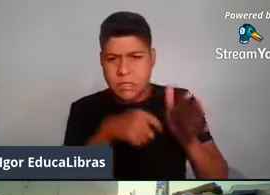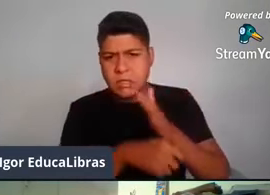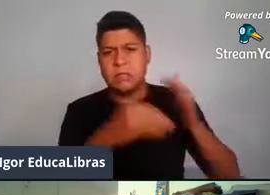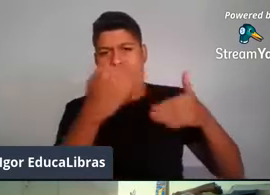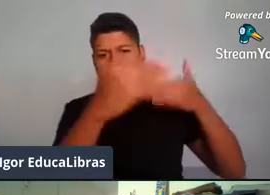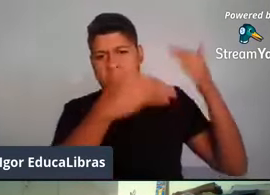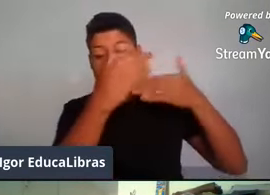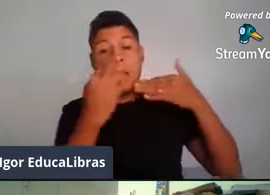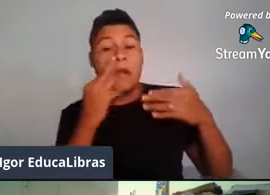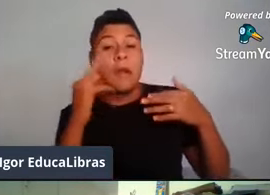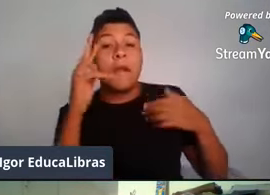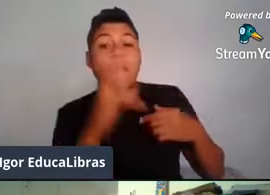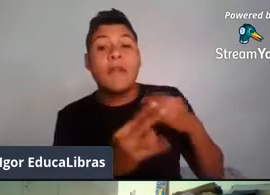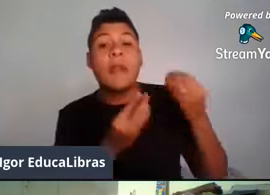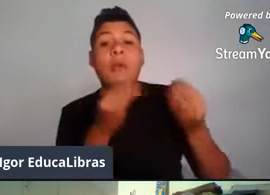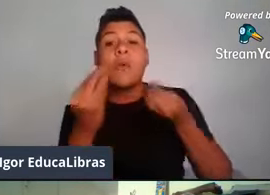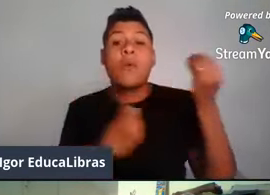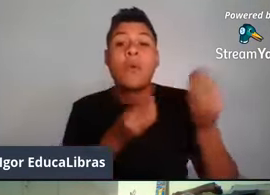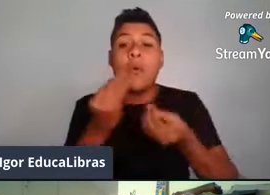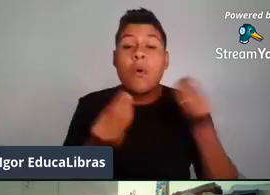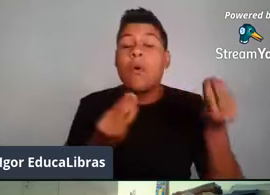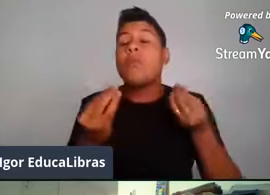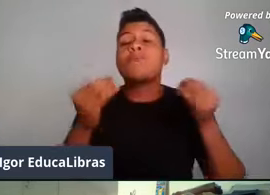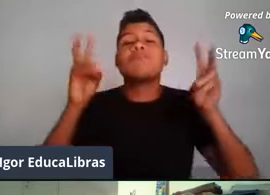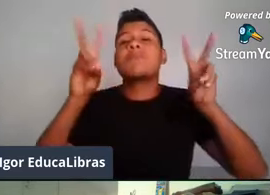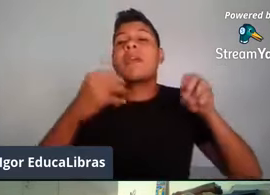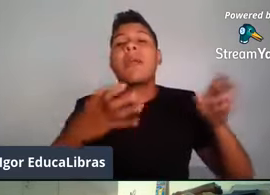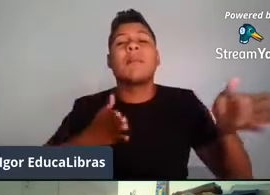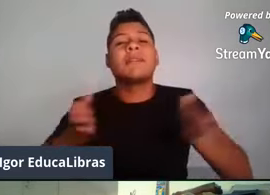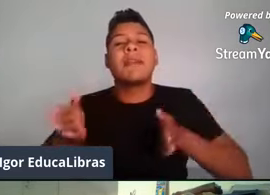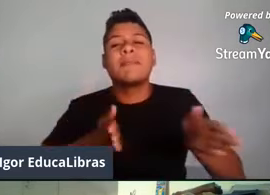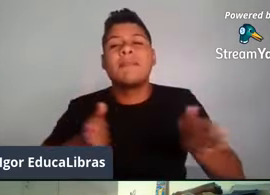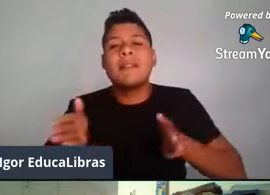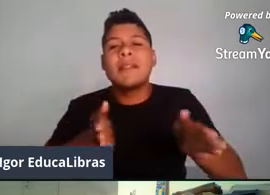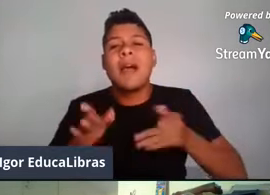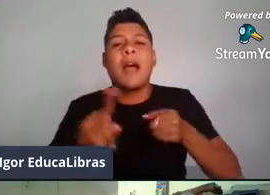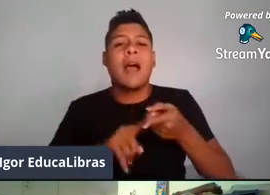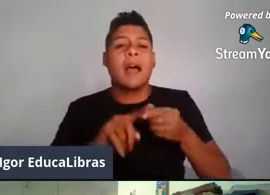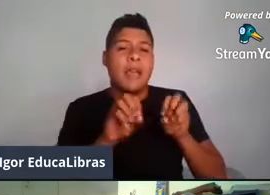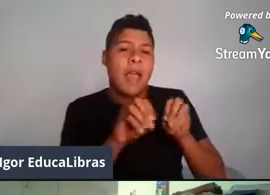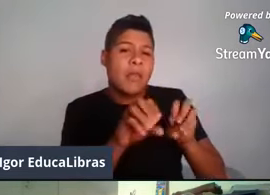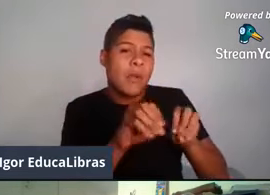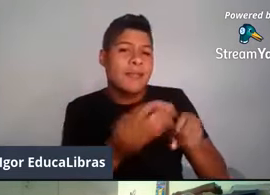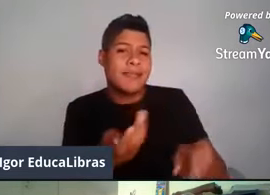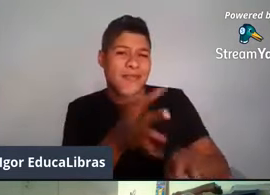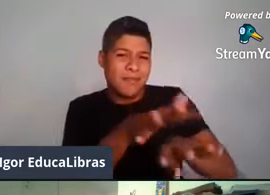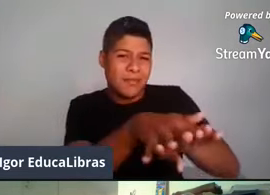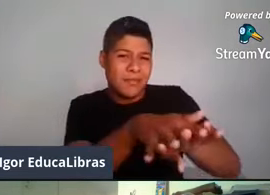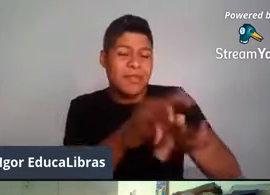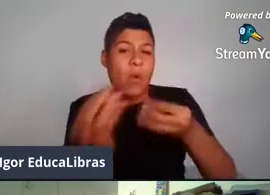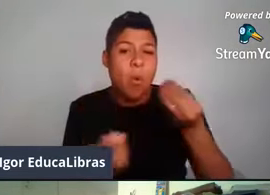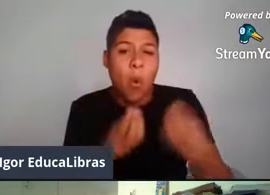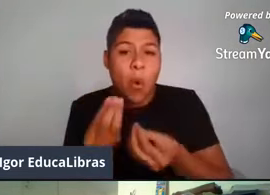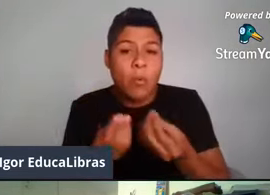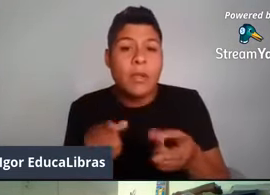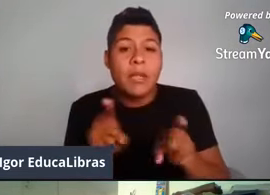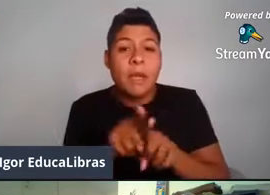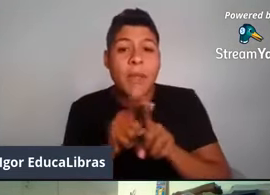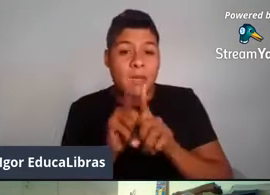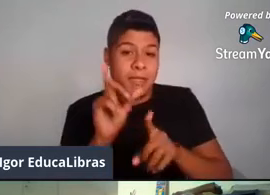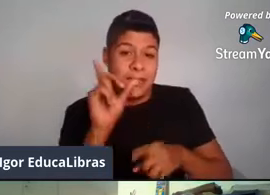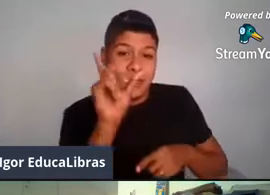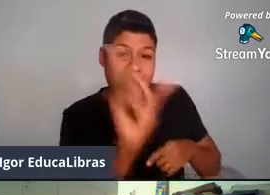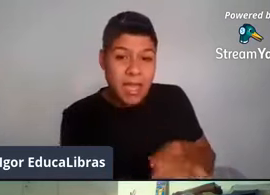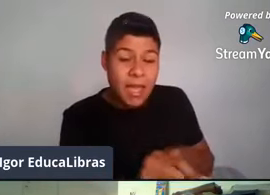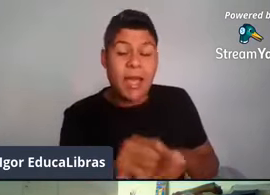para verificar a questão da acessibilidade, a questão da educação inclusiva. E saí da Corregedoria,